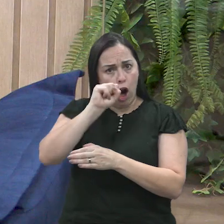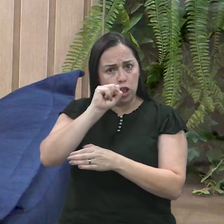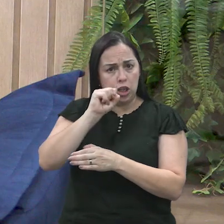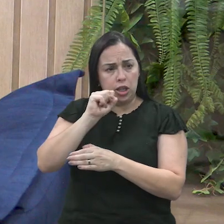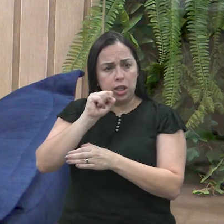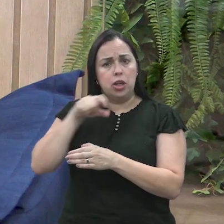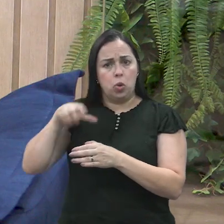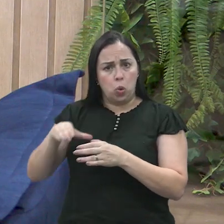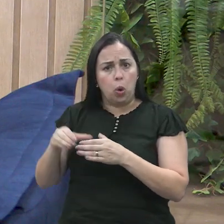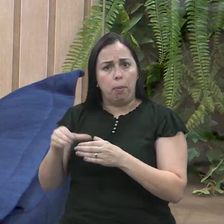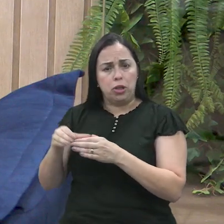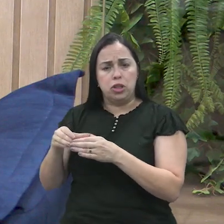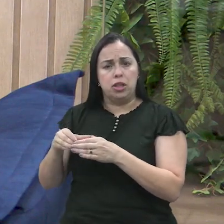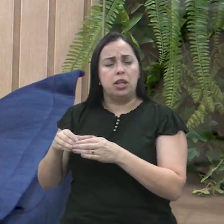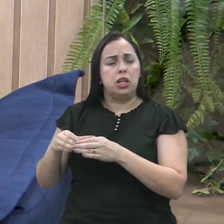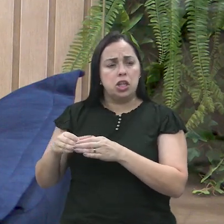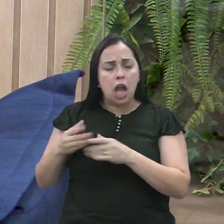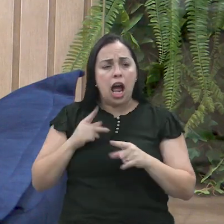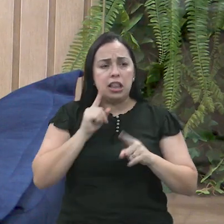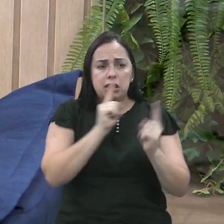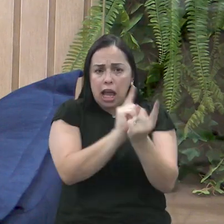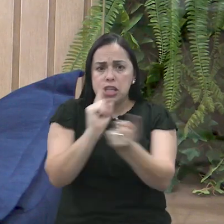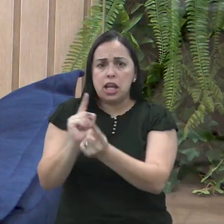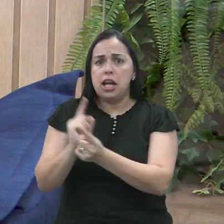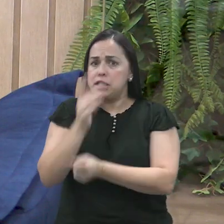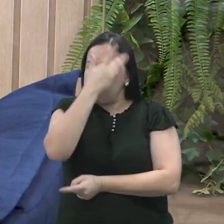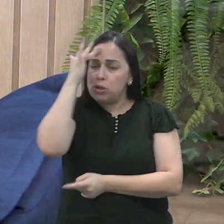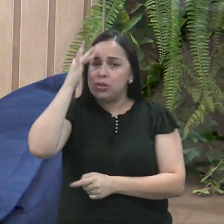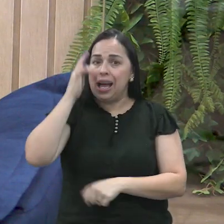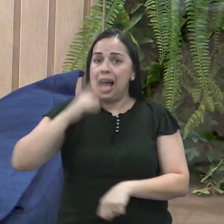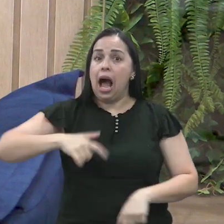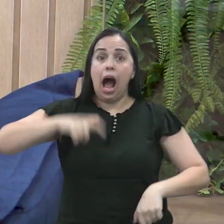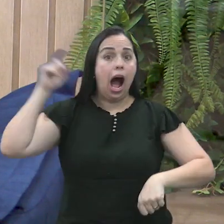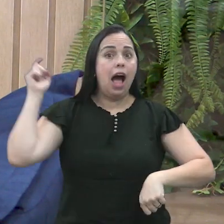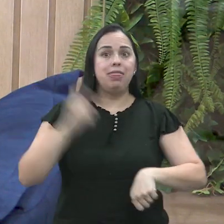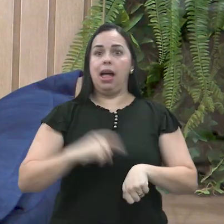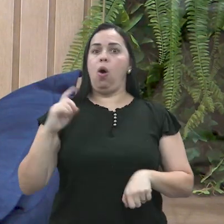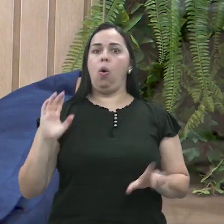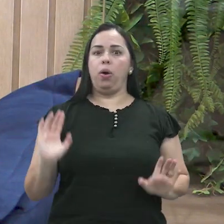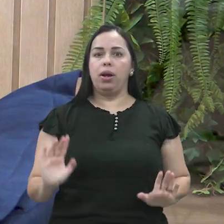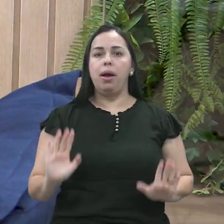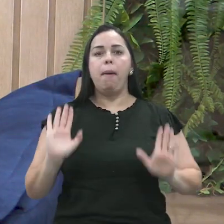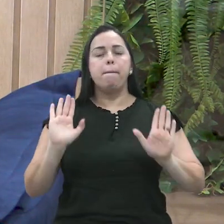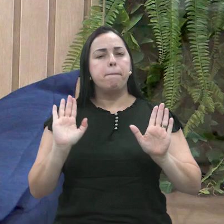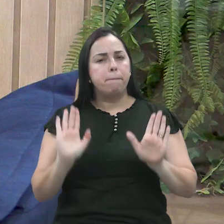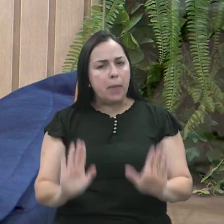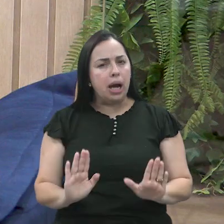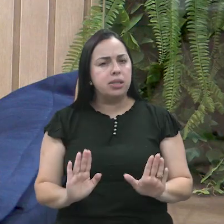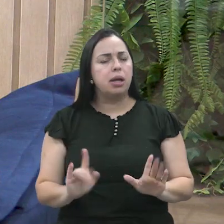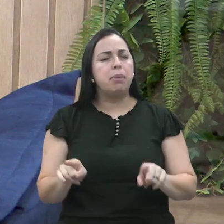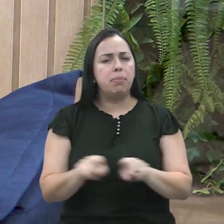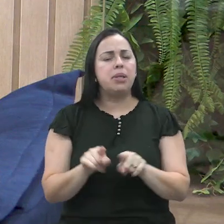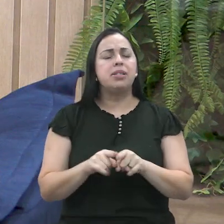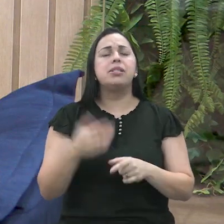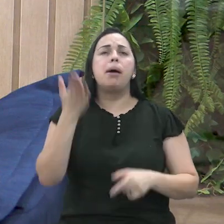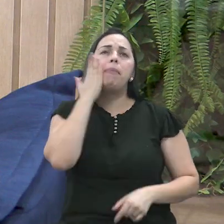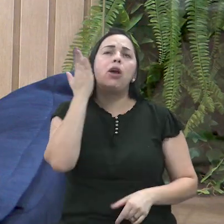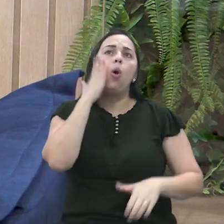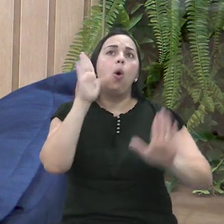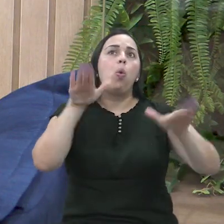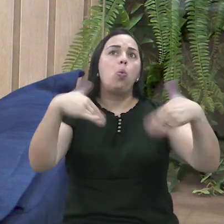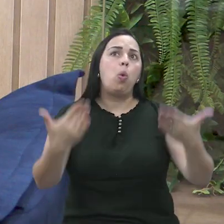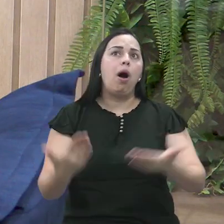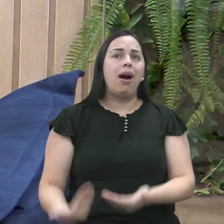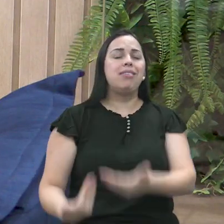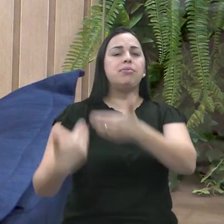operacional, corporativo, forte, que atenda às necessidades do aqui e do agora. Mas é preciso também ter um olhar para aquilo que